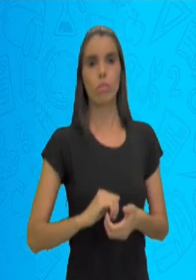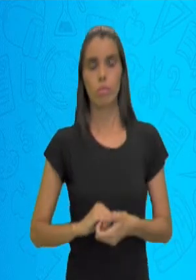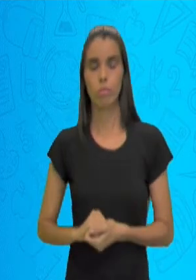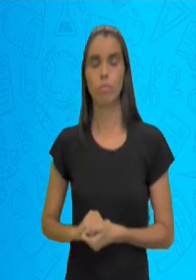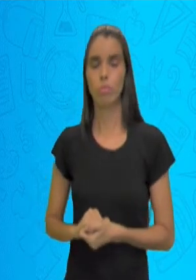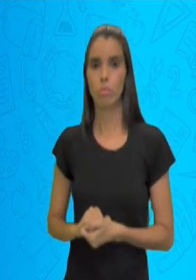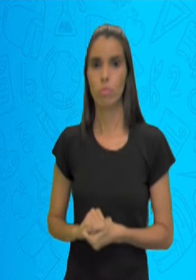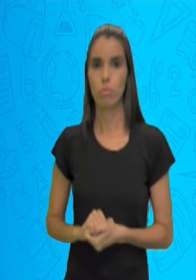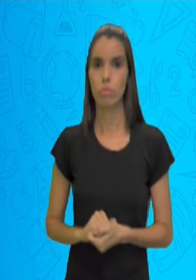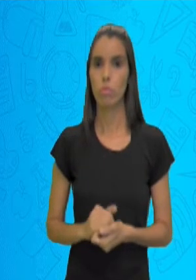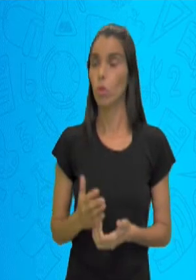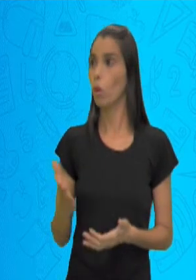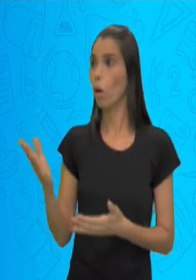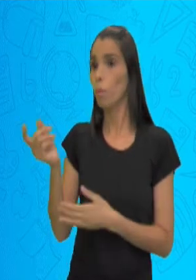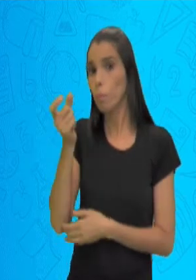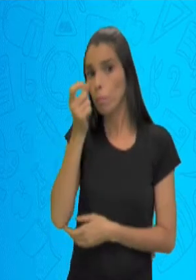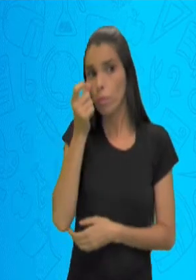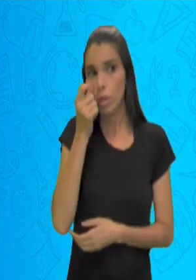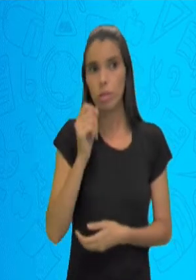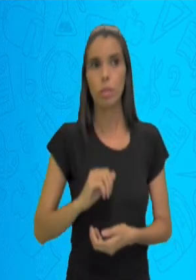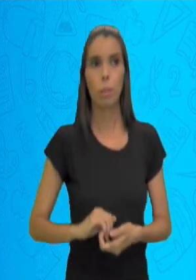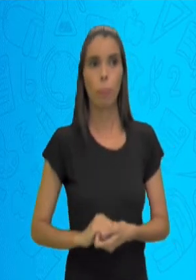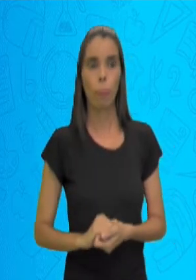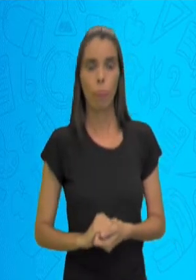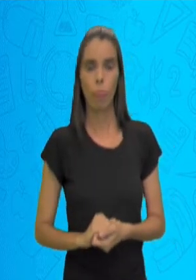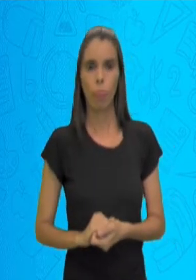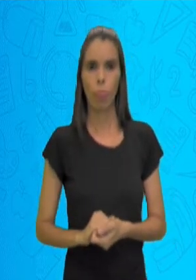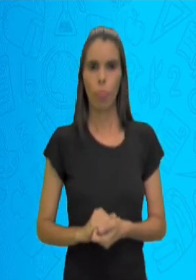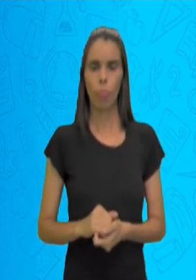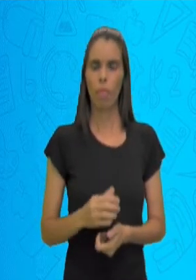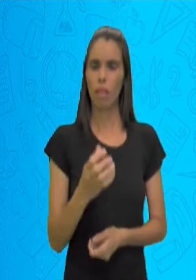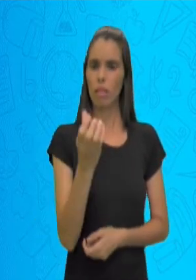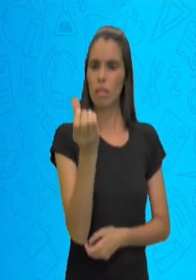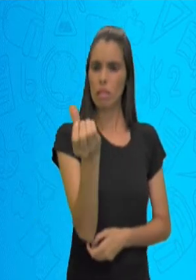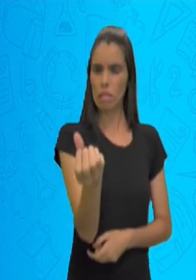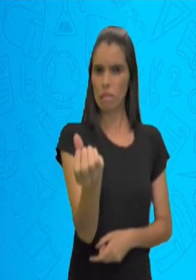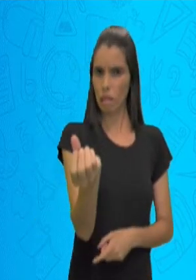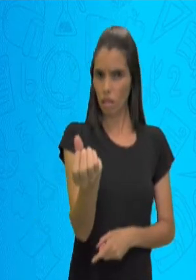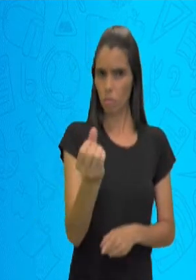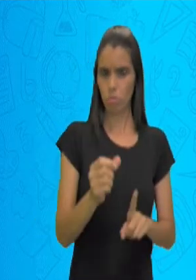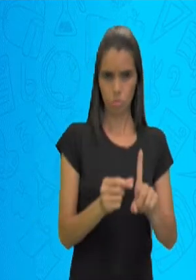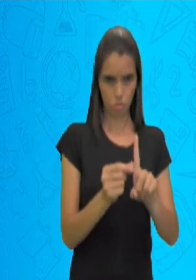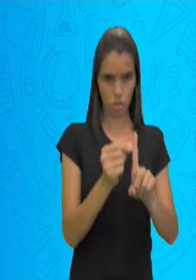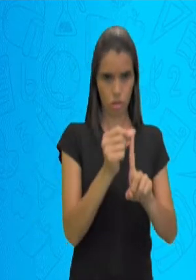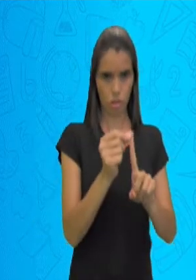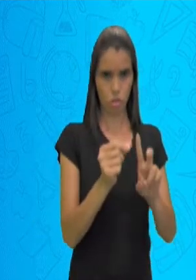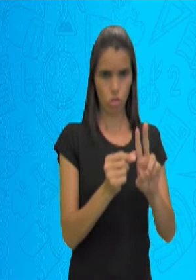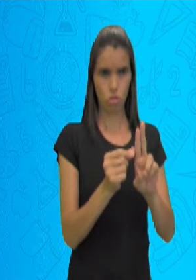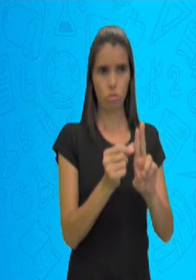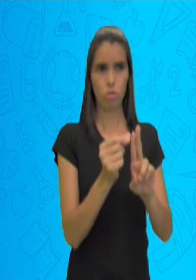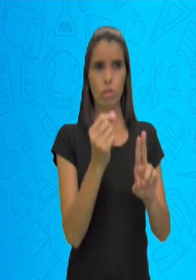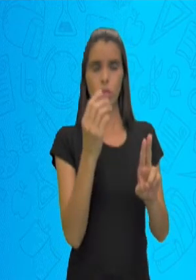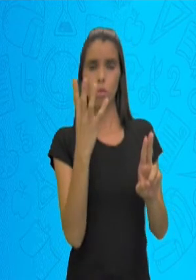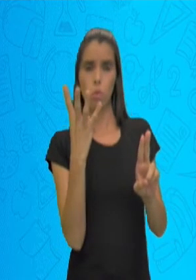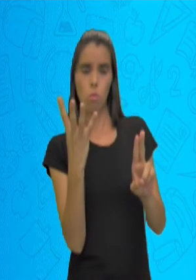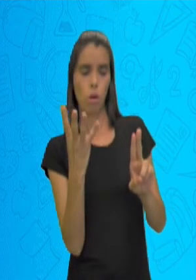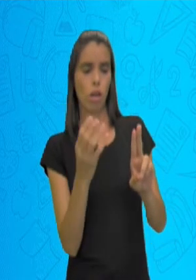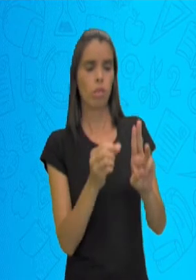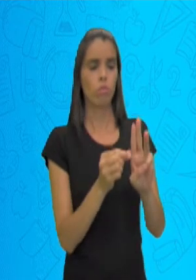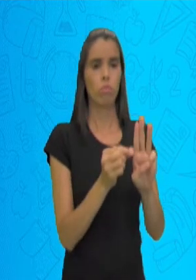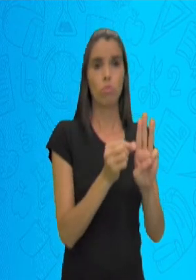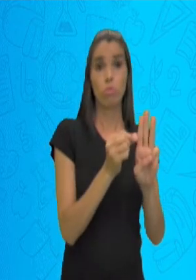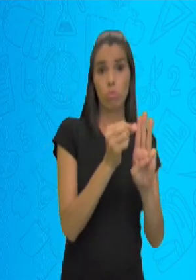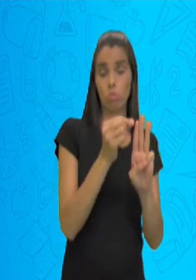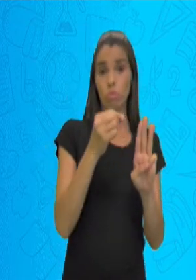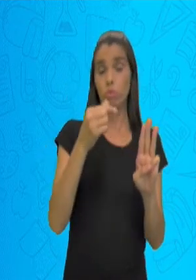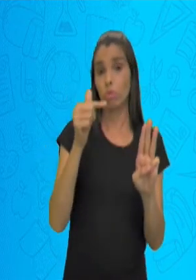Justamente desse jeito, ó, 6 unidades, 4 dezenas, 7 centenas. Então, ele está aqui